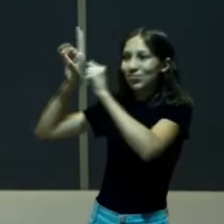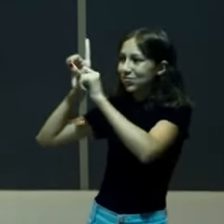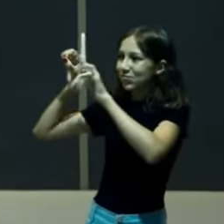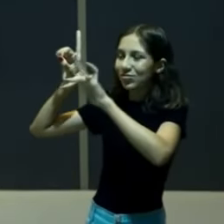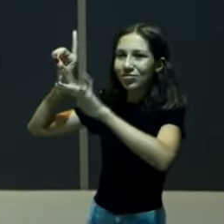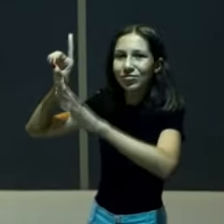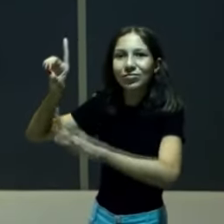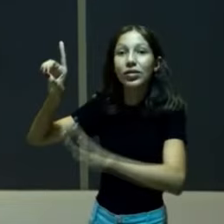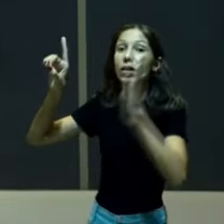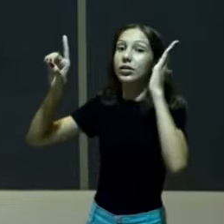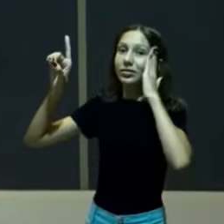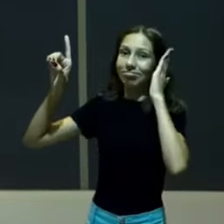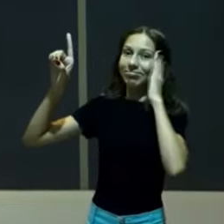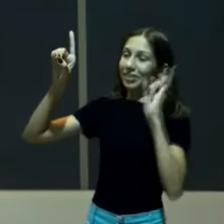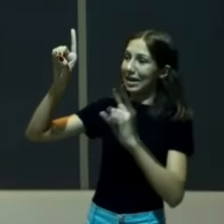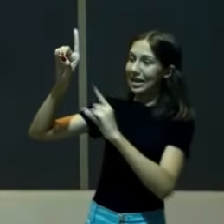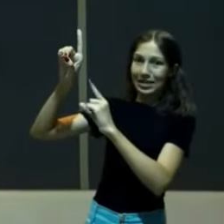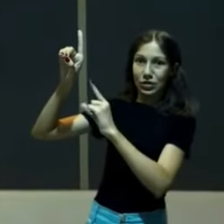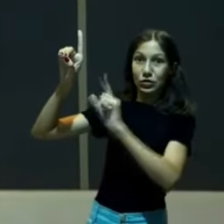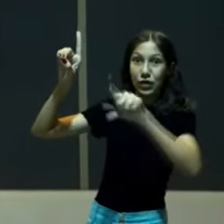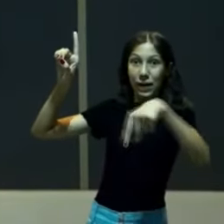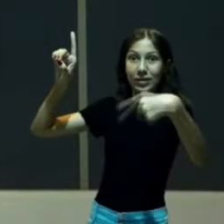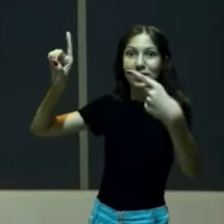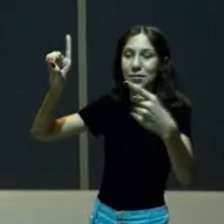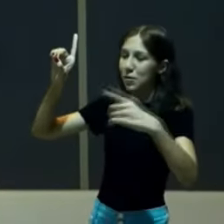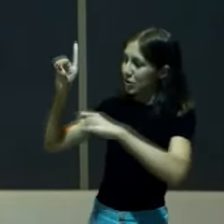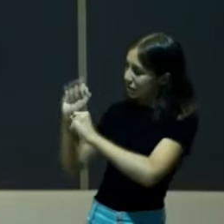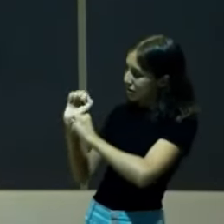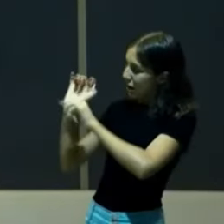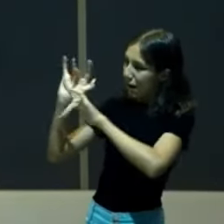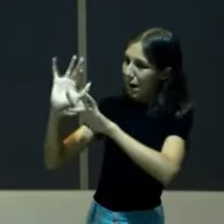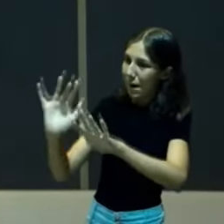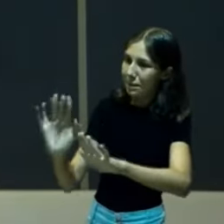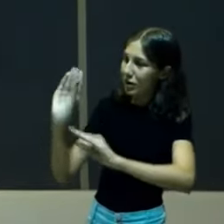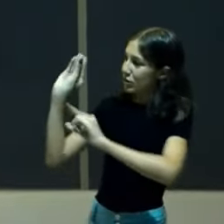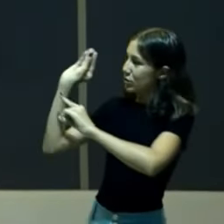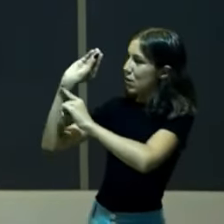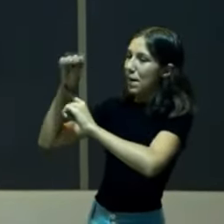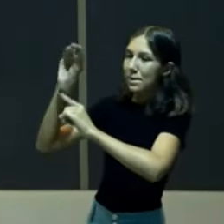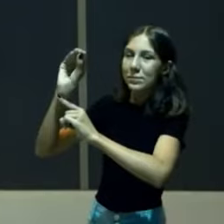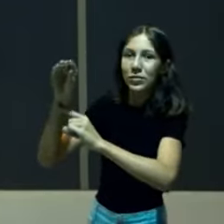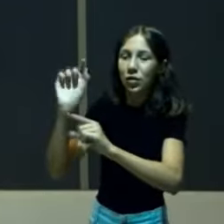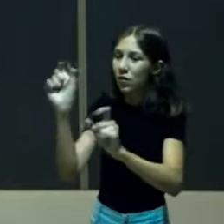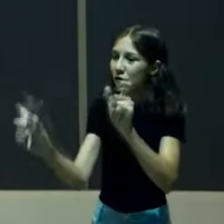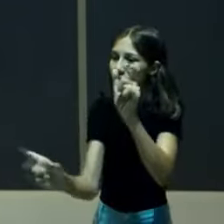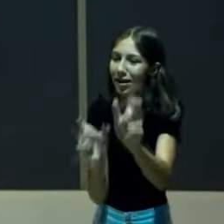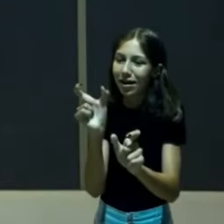E sei que esse Deus vai responder a vocês. Porque Deus vê, meus